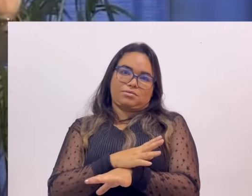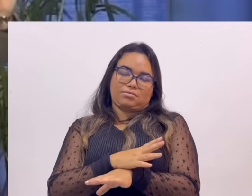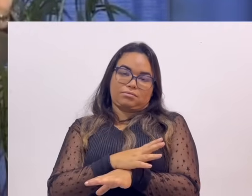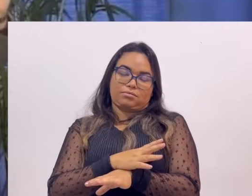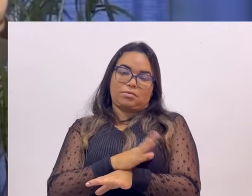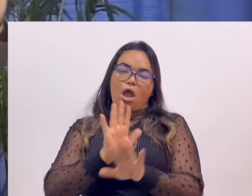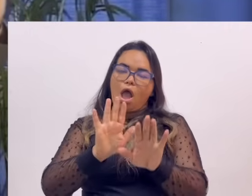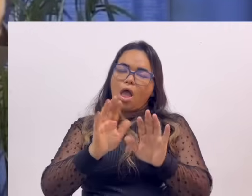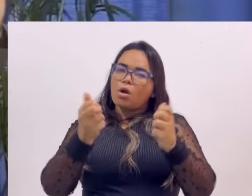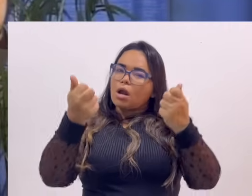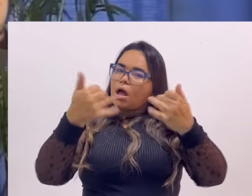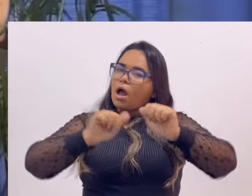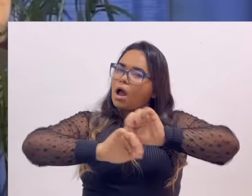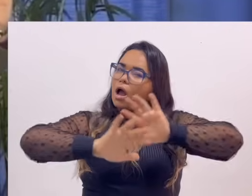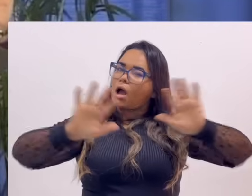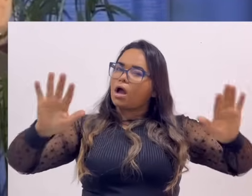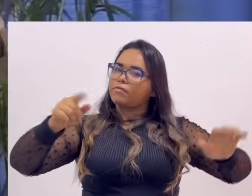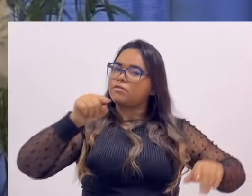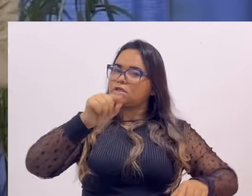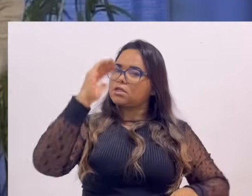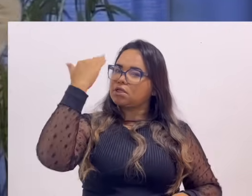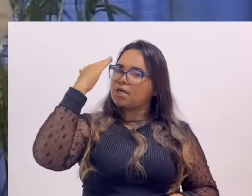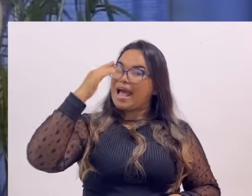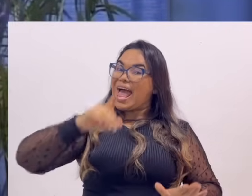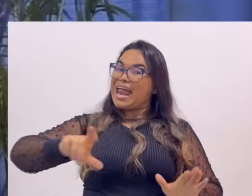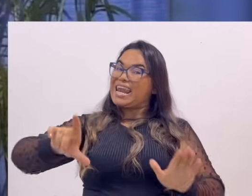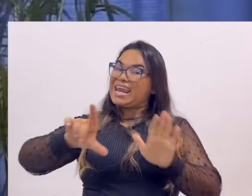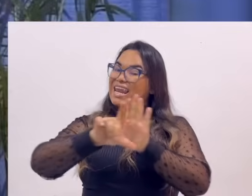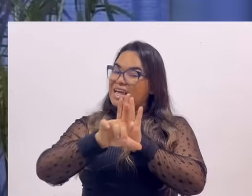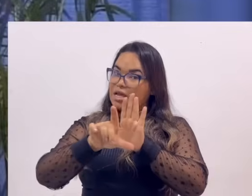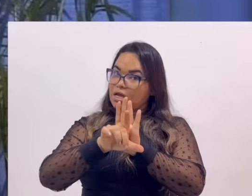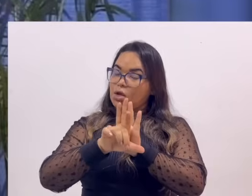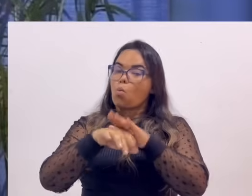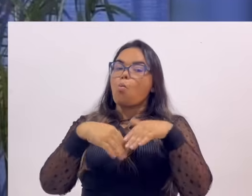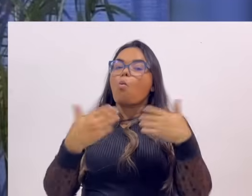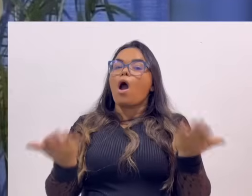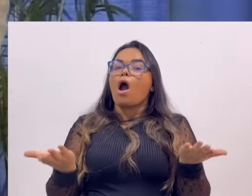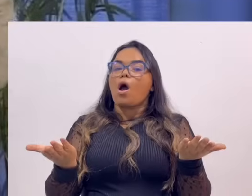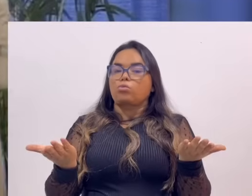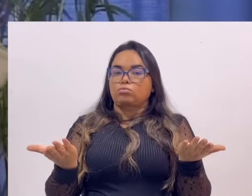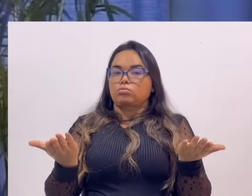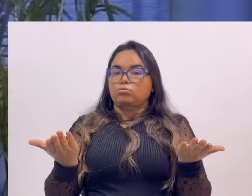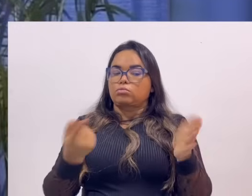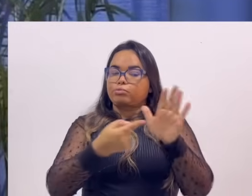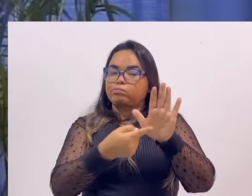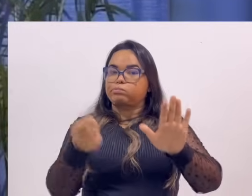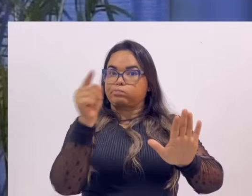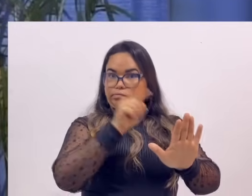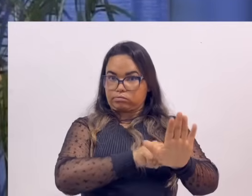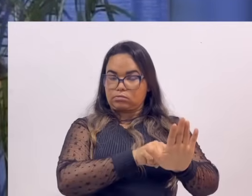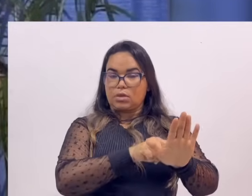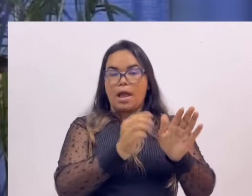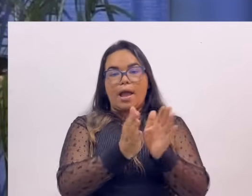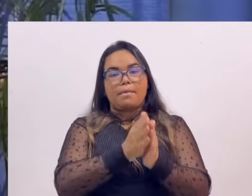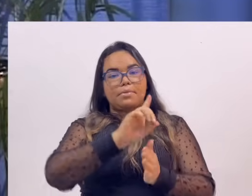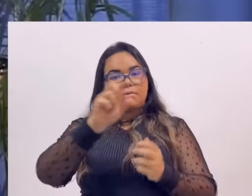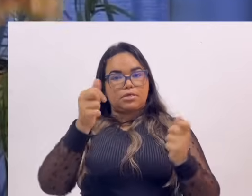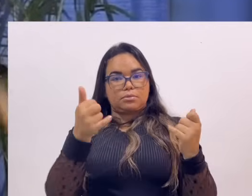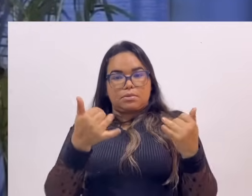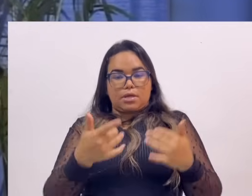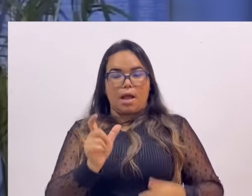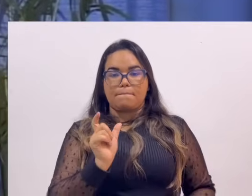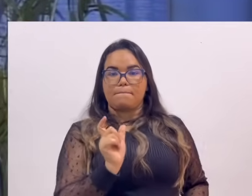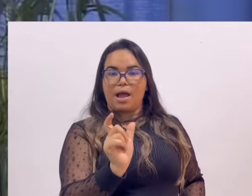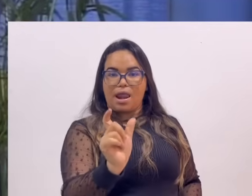bem do que estamos tratando. De que lei estamos tratando? E precisamos entender os dois lados da questão. Porque a Bíblia usa